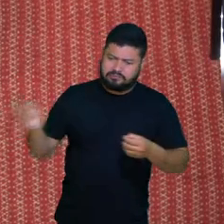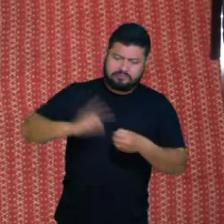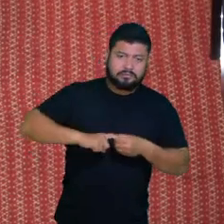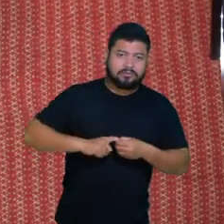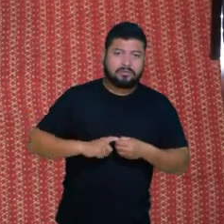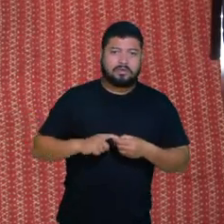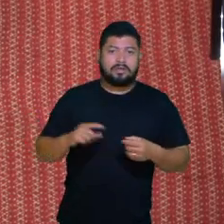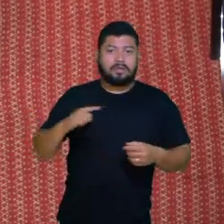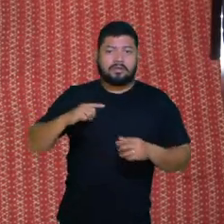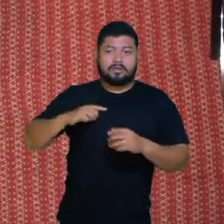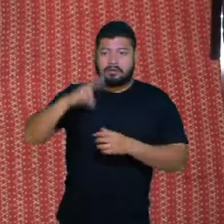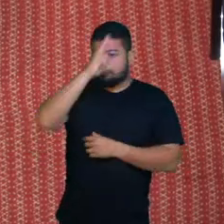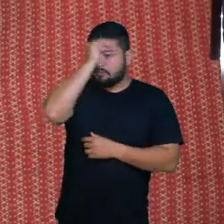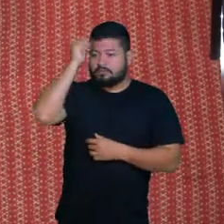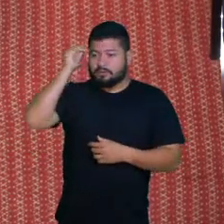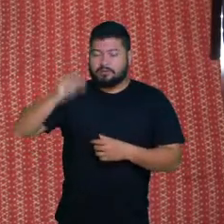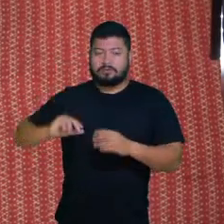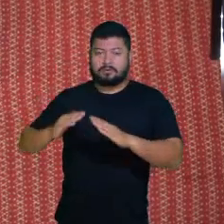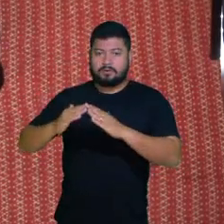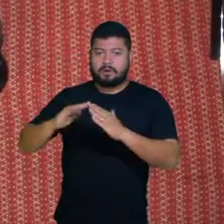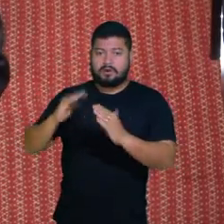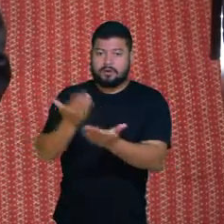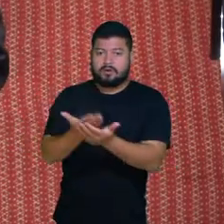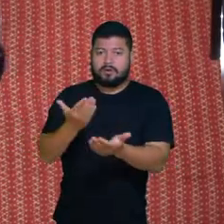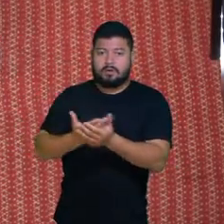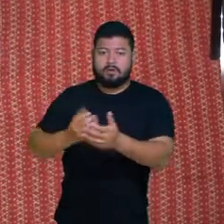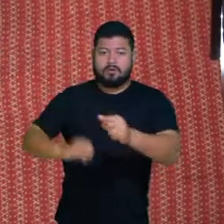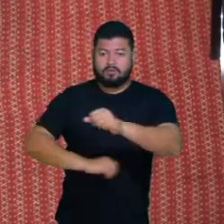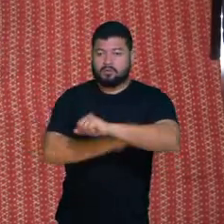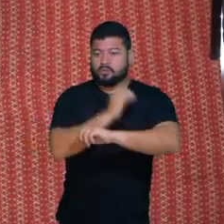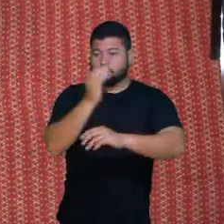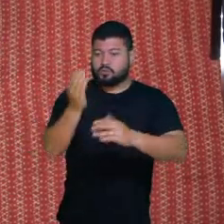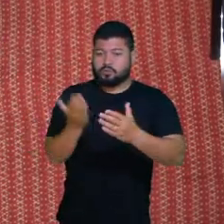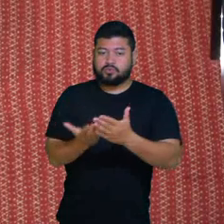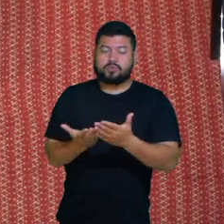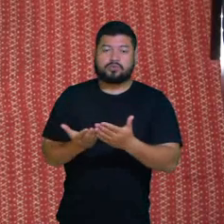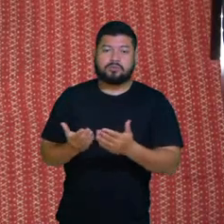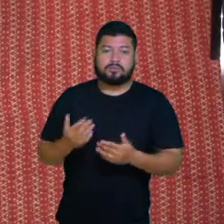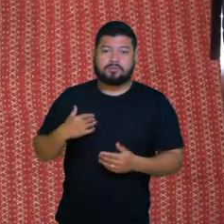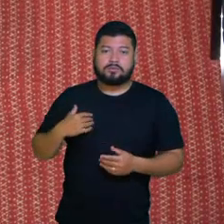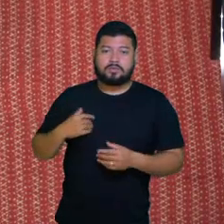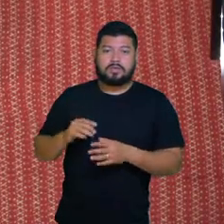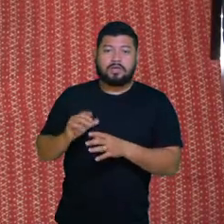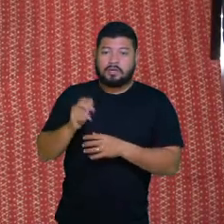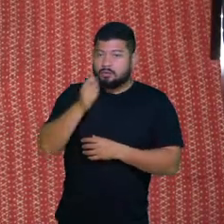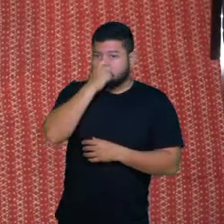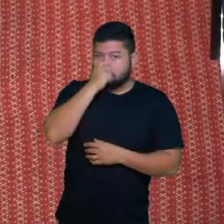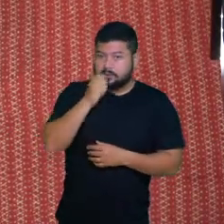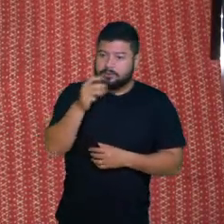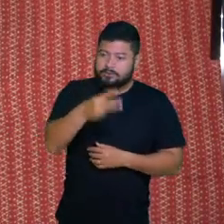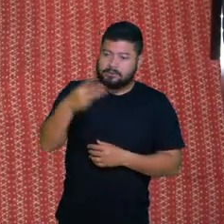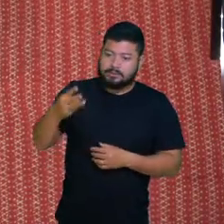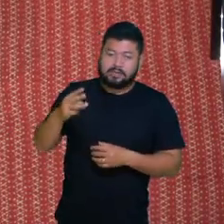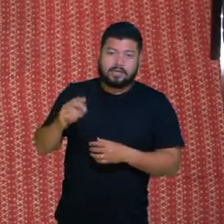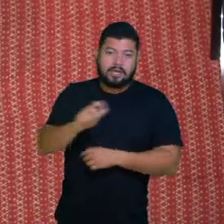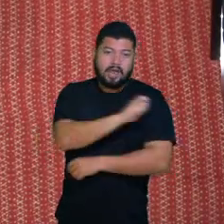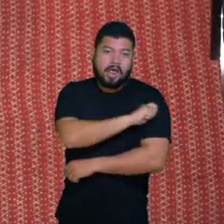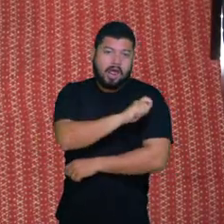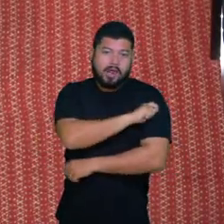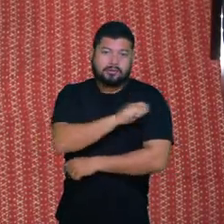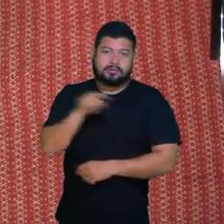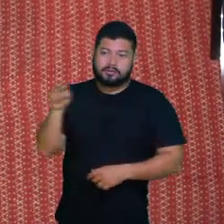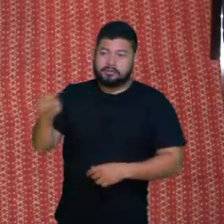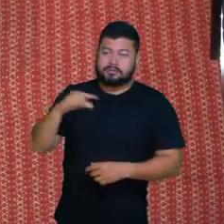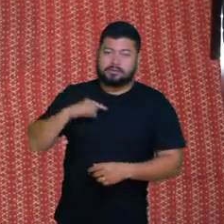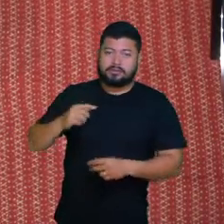em período integral ou nós vamos continuar municipalizado enchendo com 33 alunos como é Criciuma as escolas não têm o